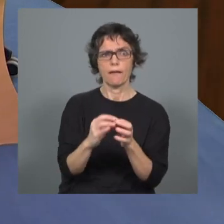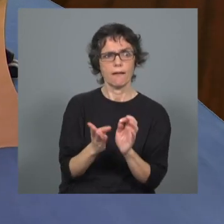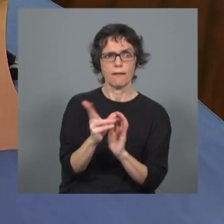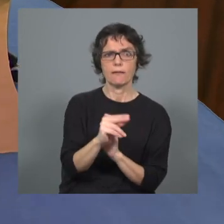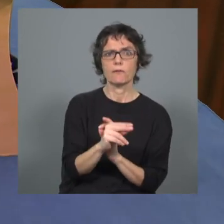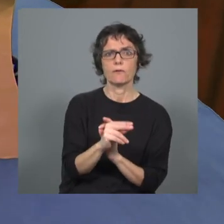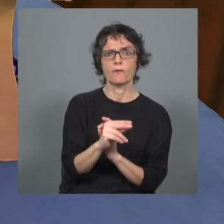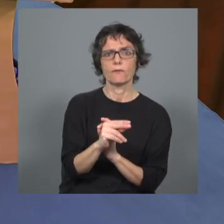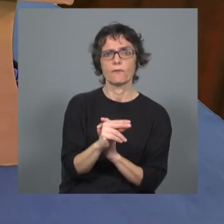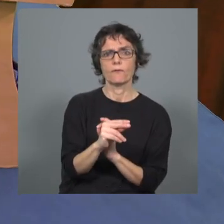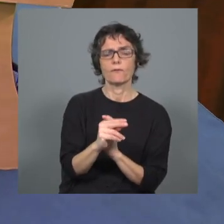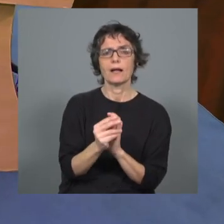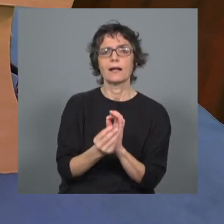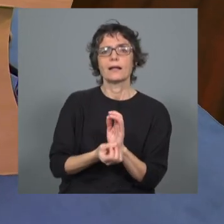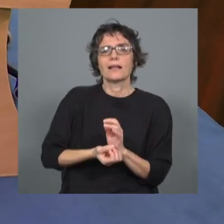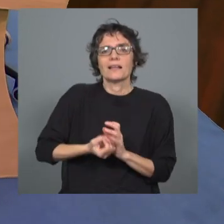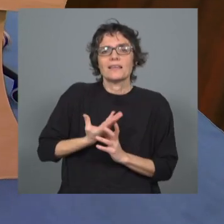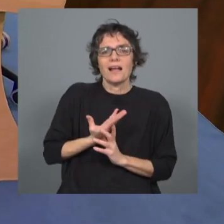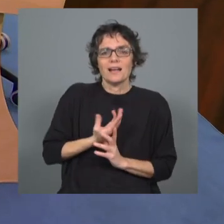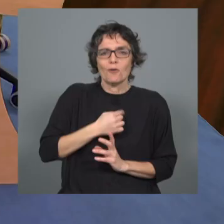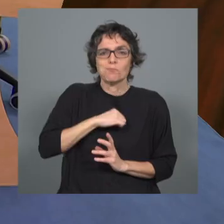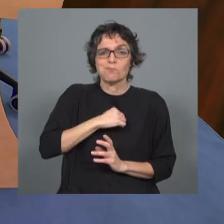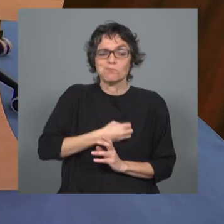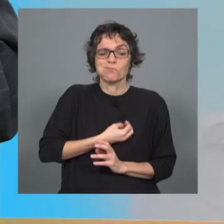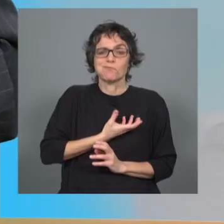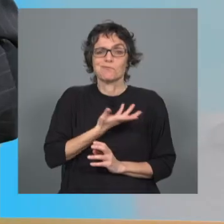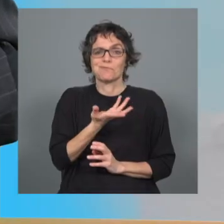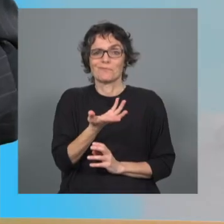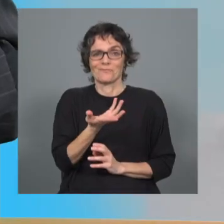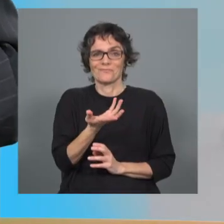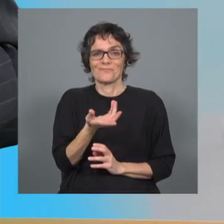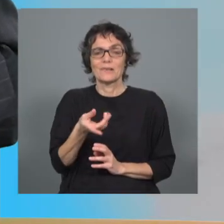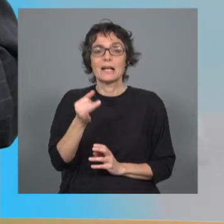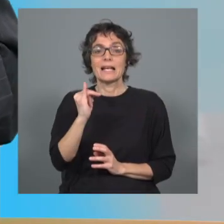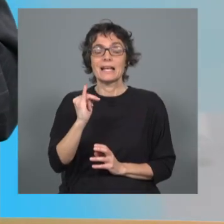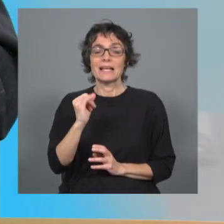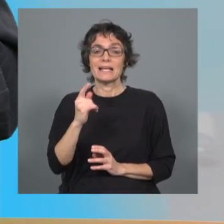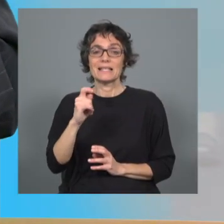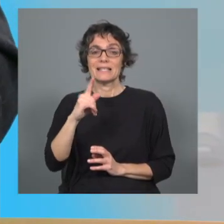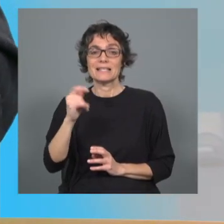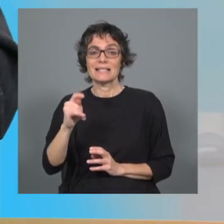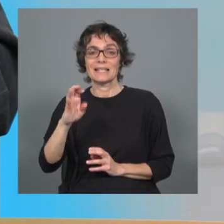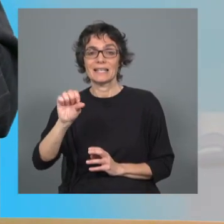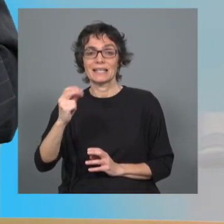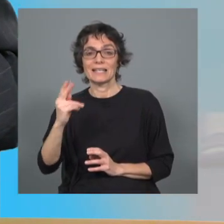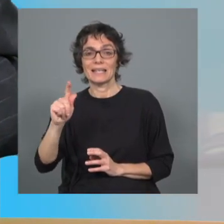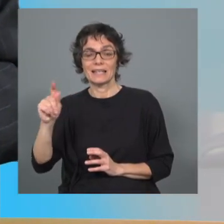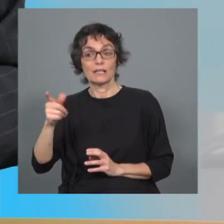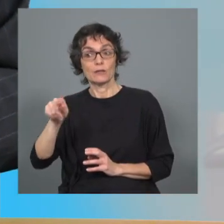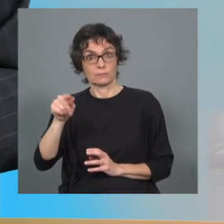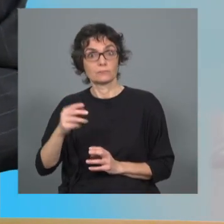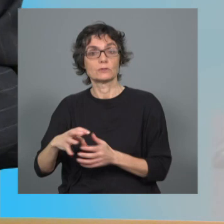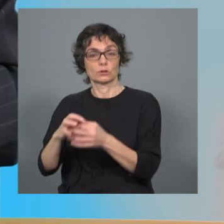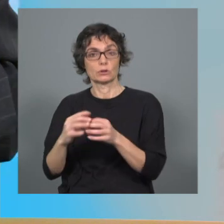mas vai nascer a partir do coração, e Ezequiel também vai falar exatamente na época do exílio que Deus tem uma nova aliança, e esta